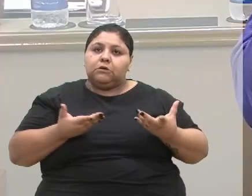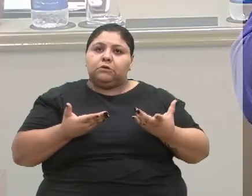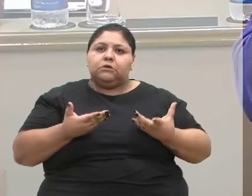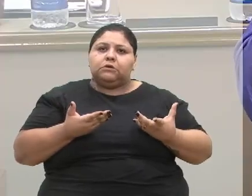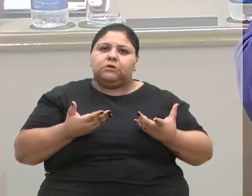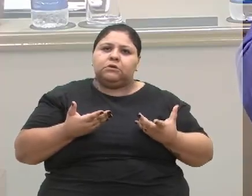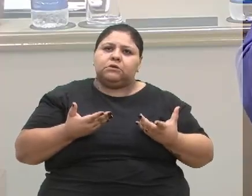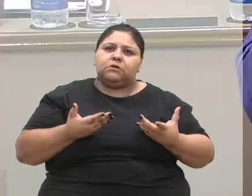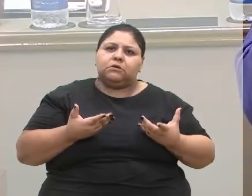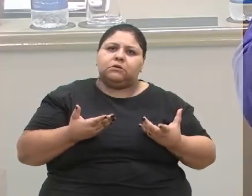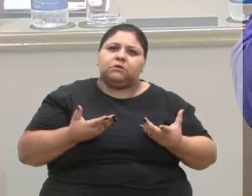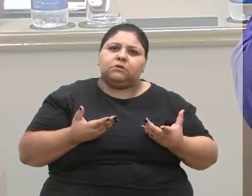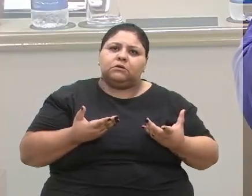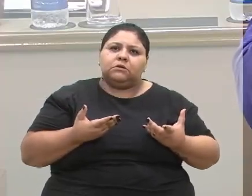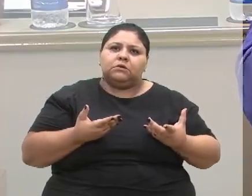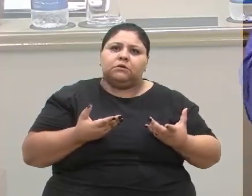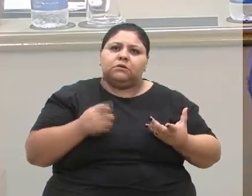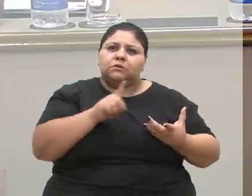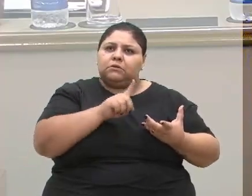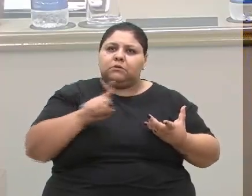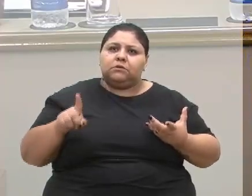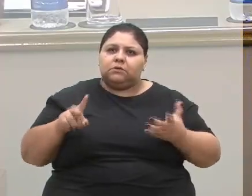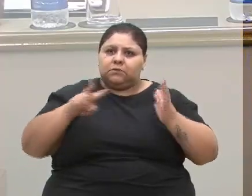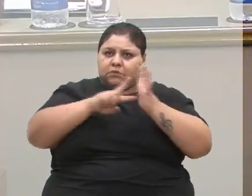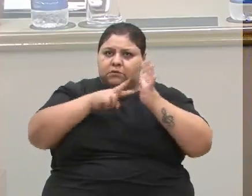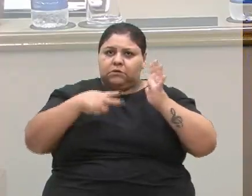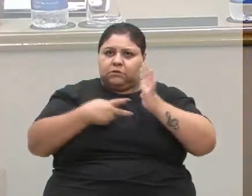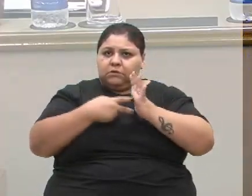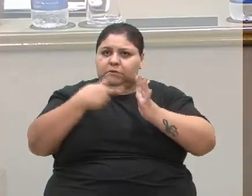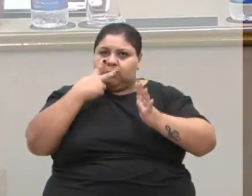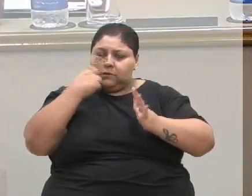número seja não tão significativo como foi.